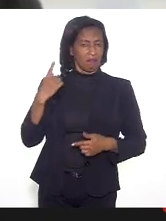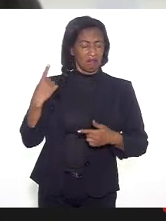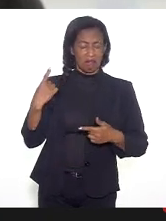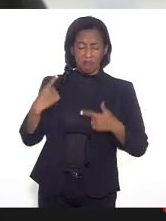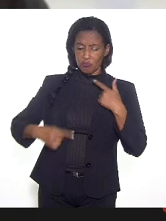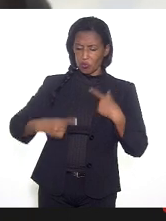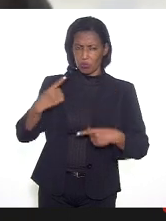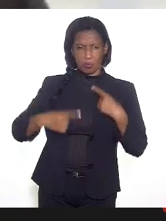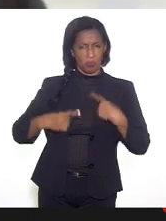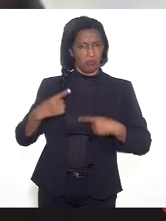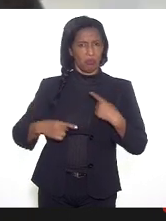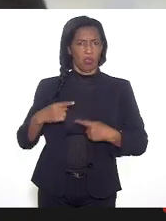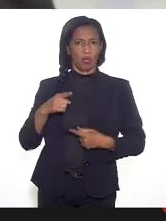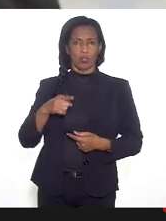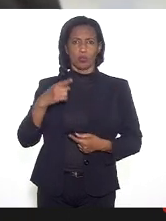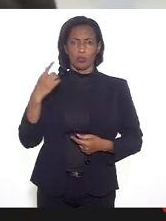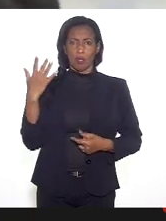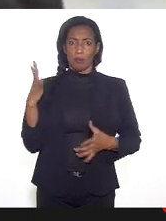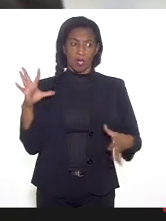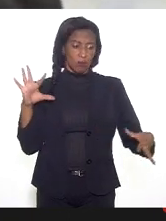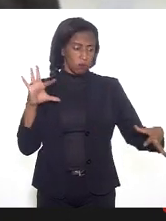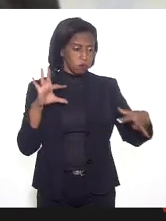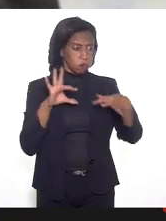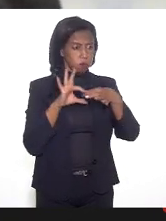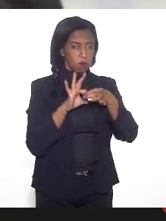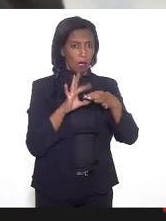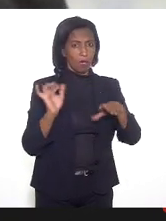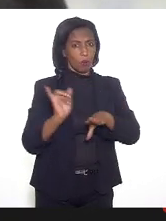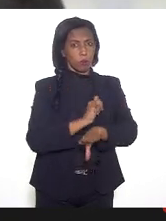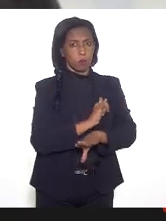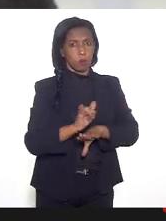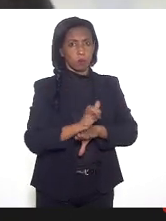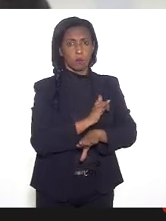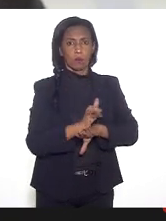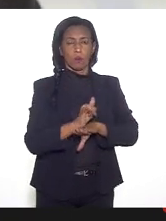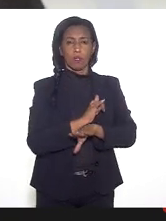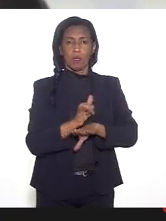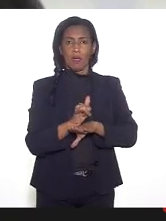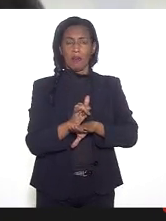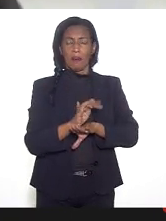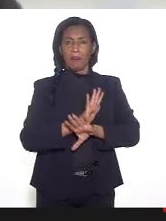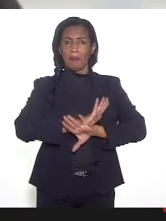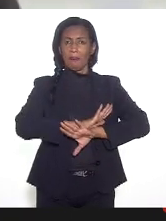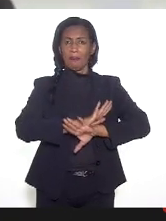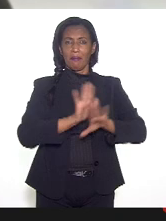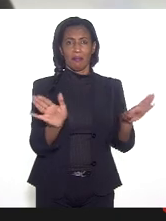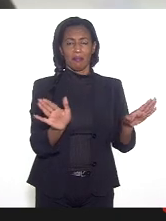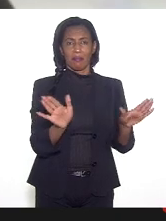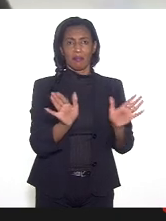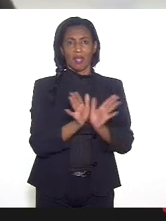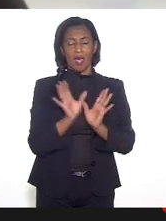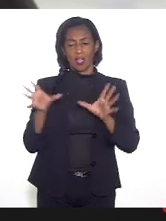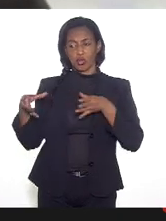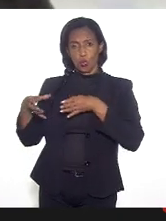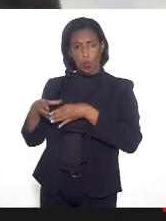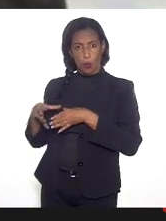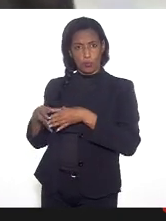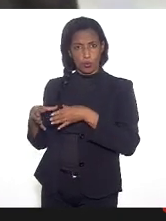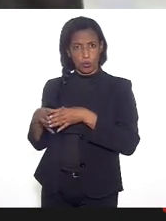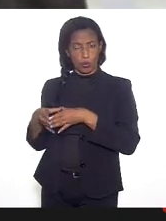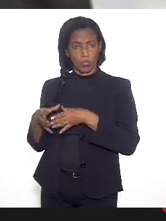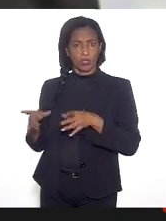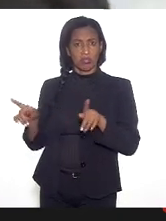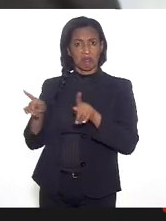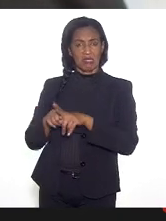Excelência presente, mas que a gente possa alinhar as estratégias para não sacrificar nem mesmo as comissões para que